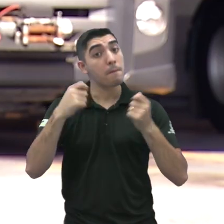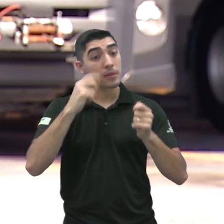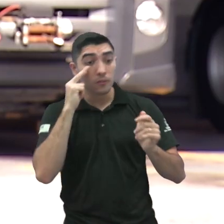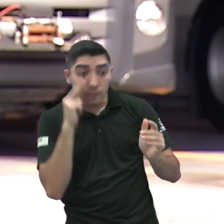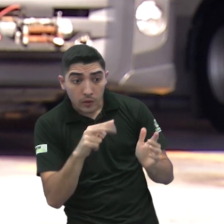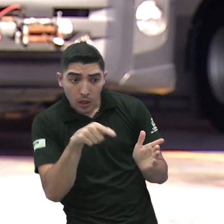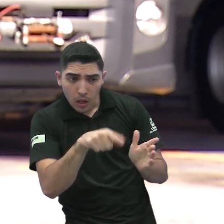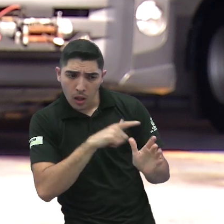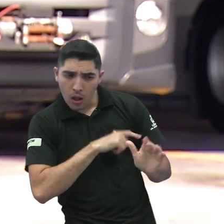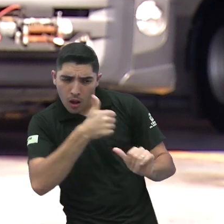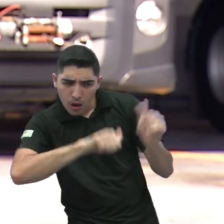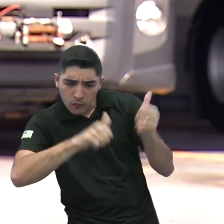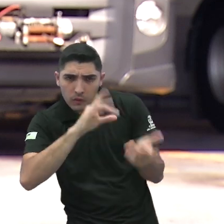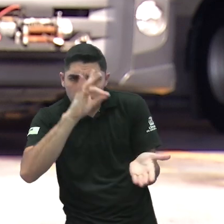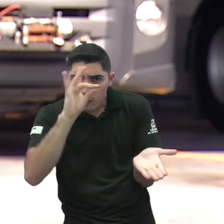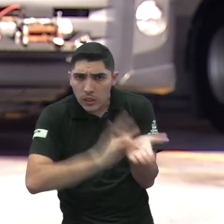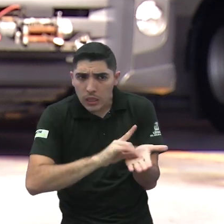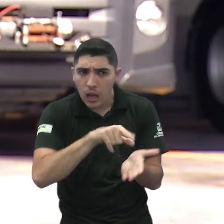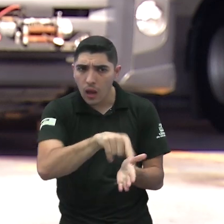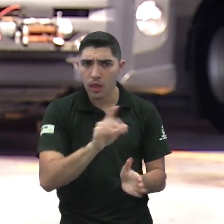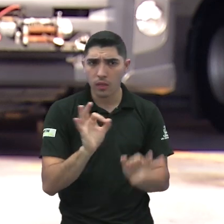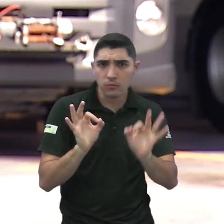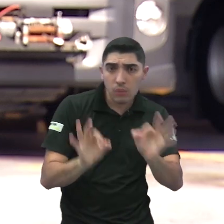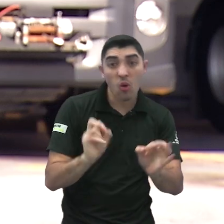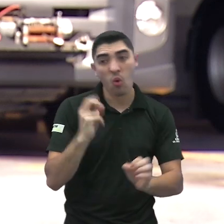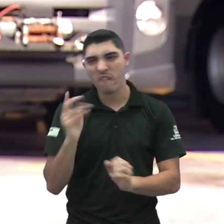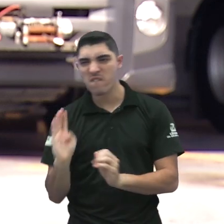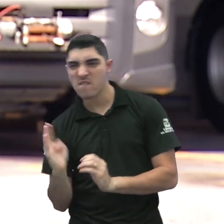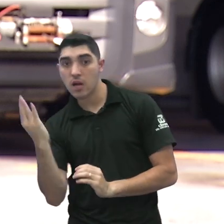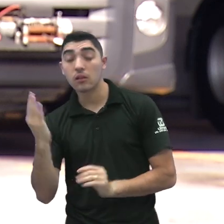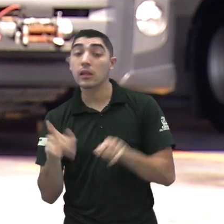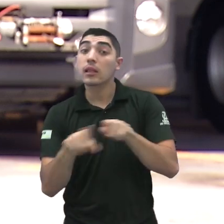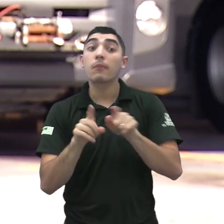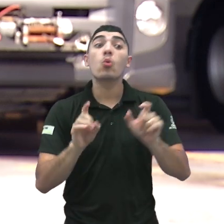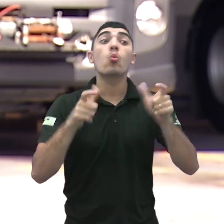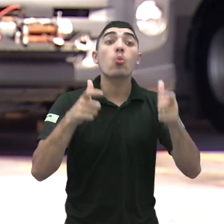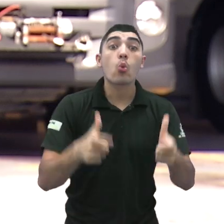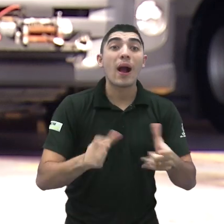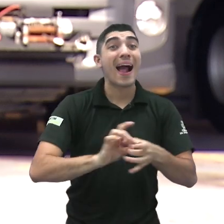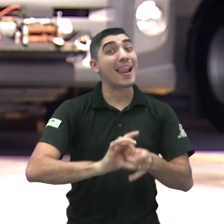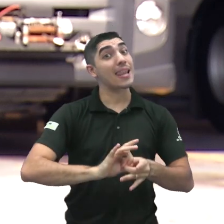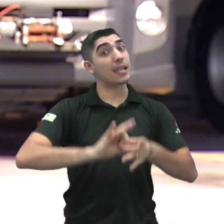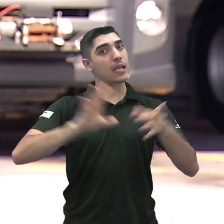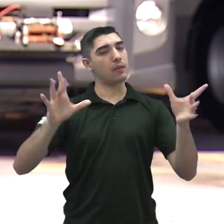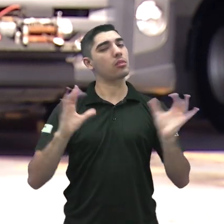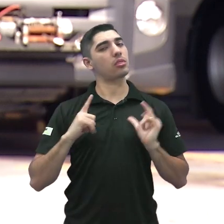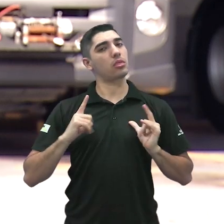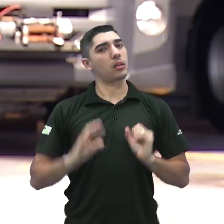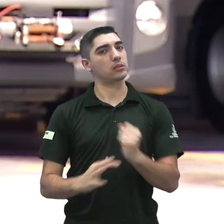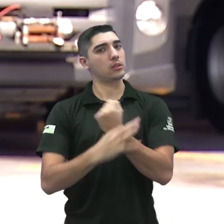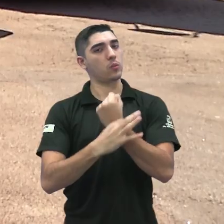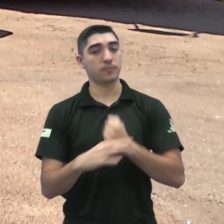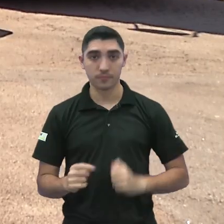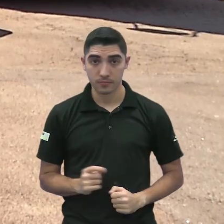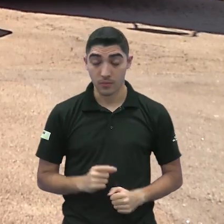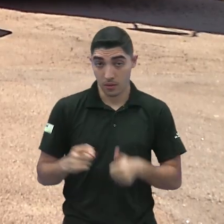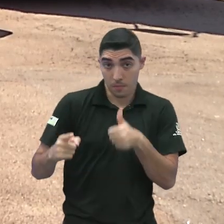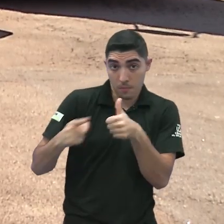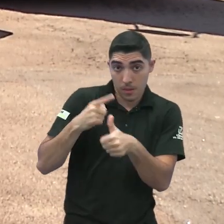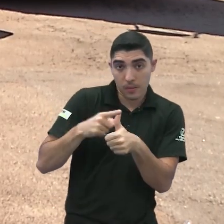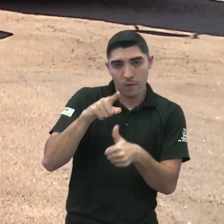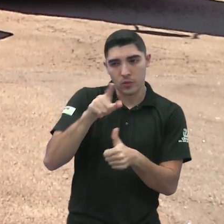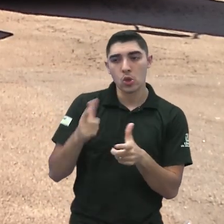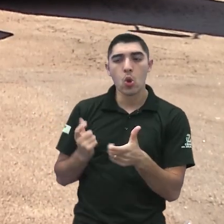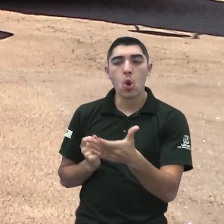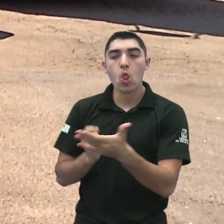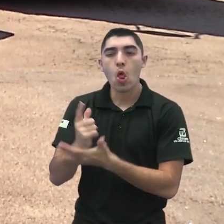certificados, seguir as orientações do fabricante, além de manusear os fogos só em áreas abertas e seguras.